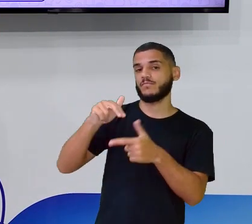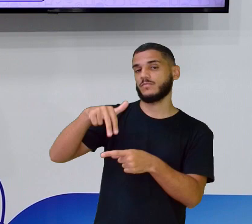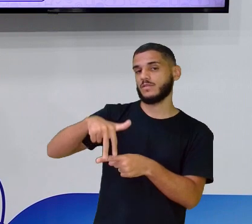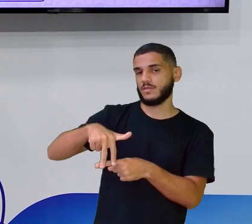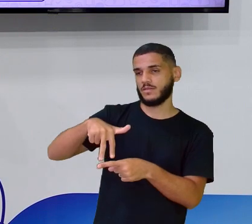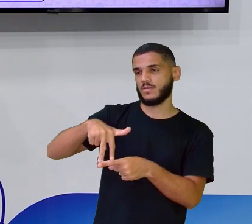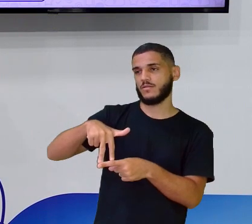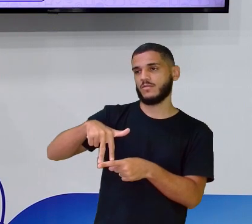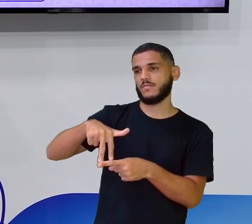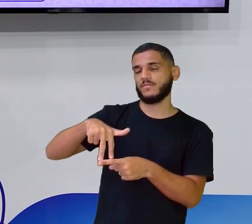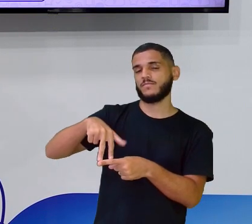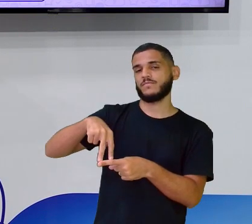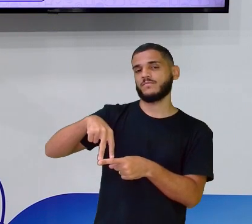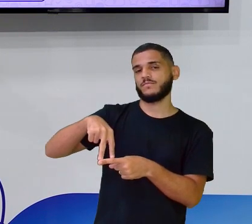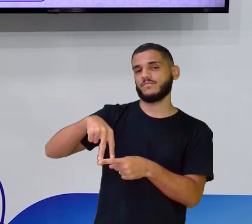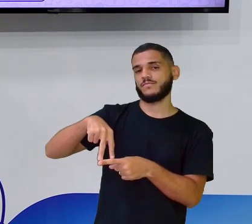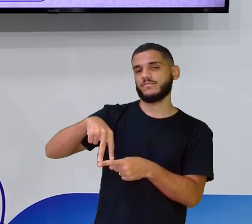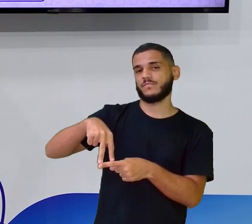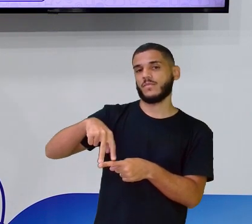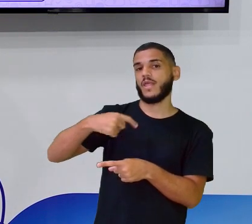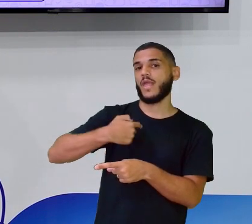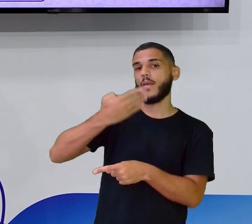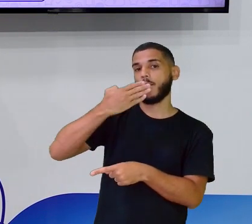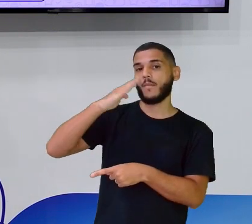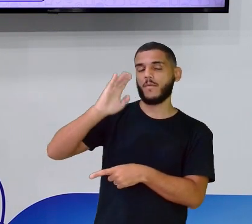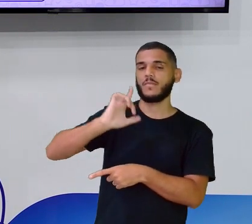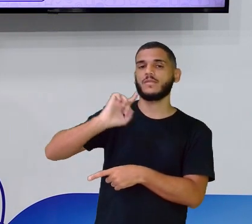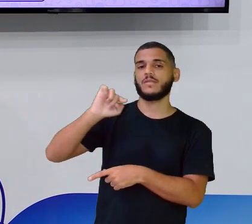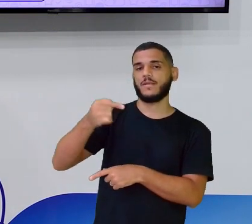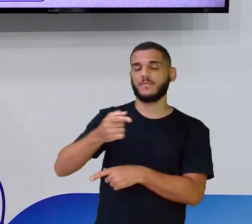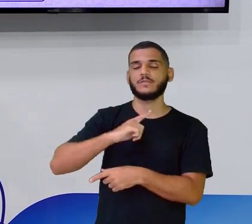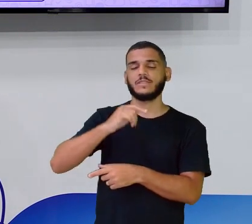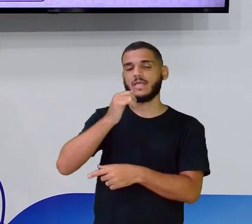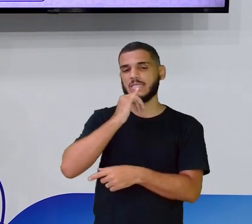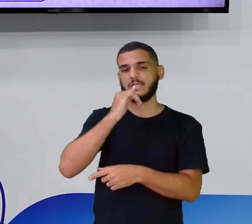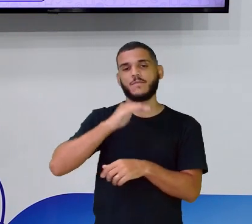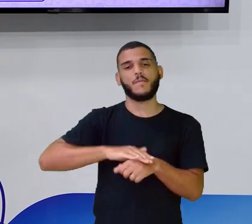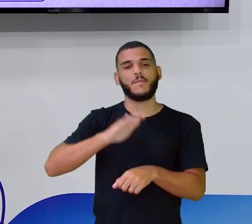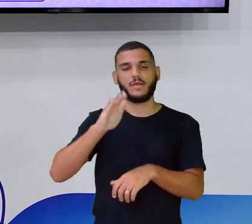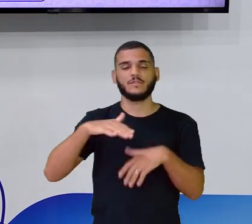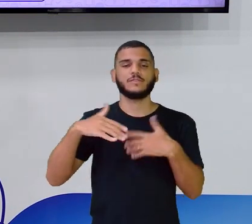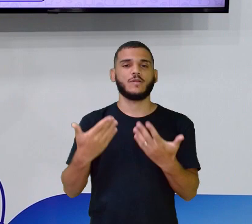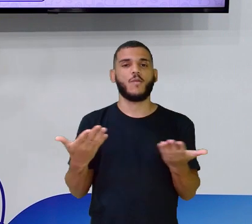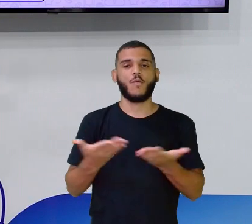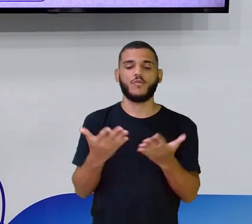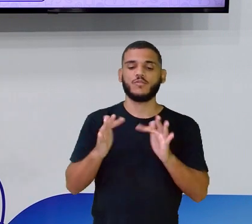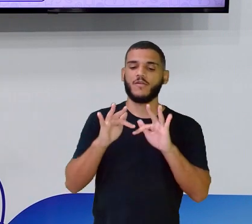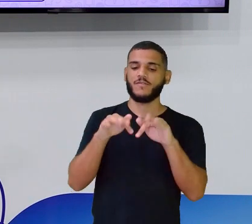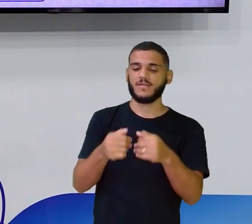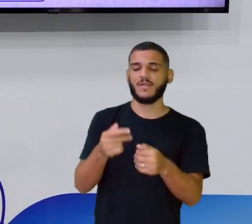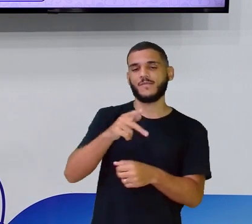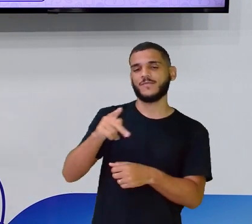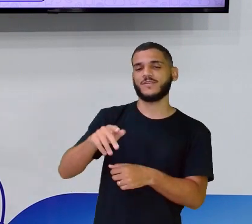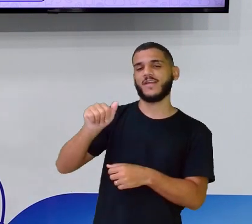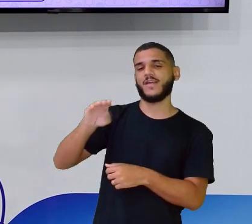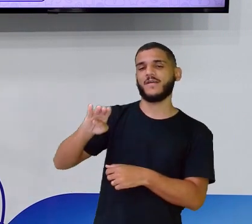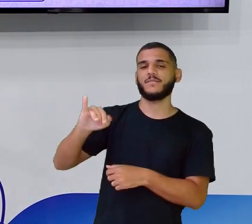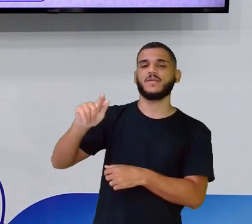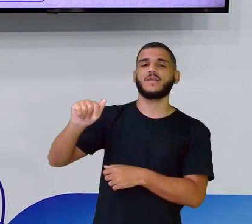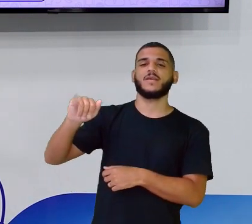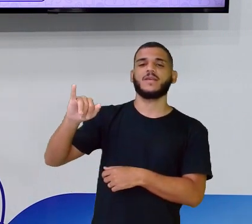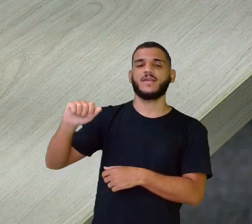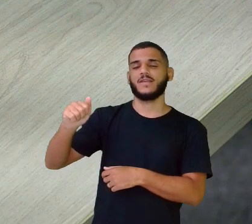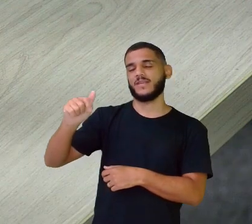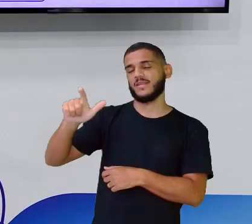triângulos, beleza? Eu prometo que depois eu trago mais exemplos. Por hoje, a gente vai ficar por aqui. Professora Abigail, muito